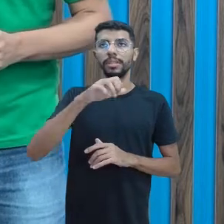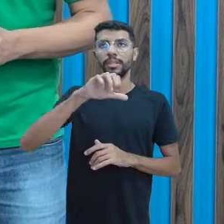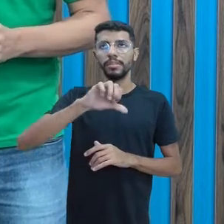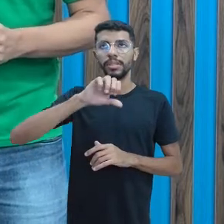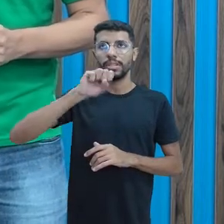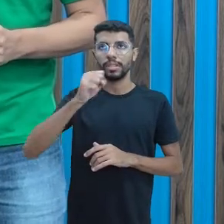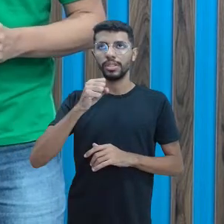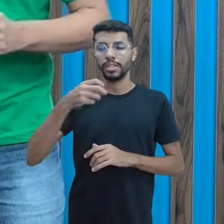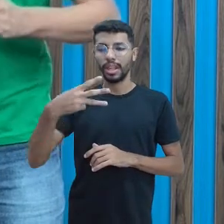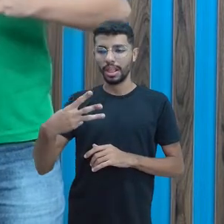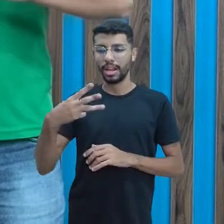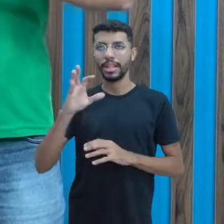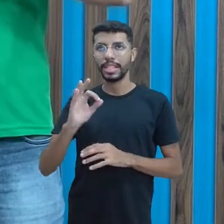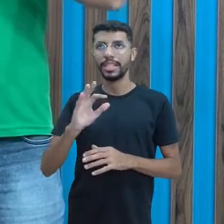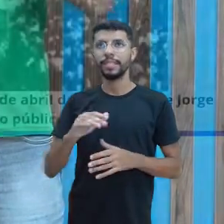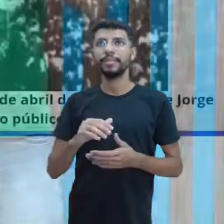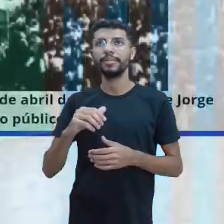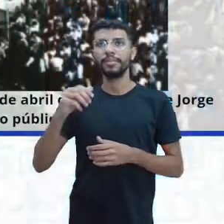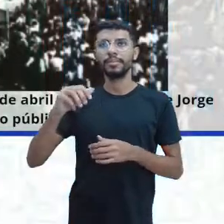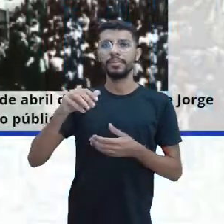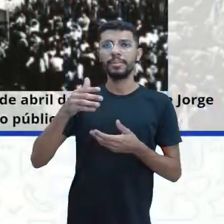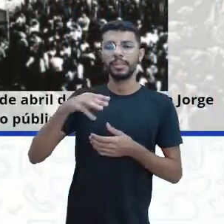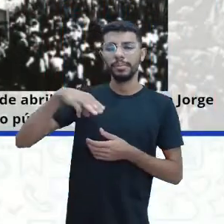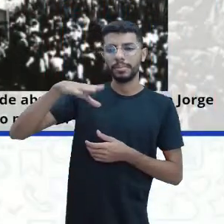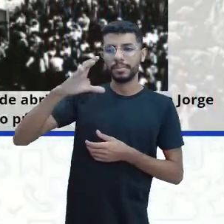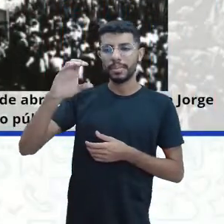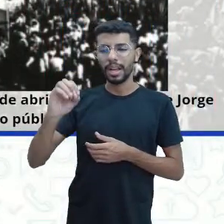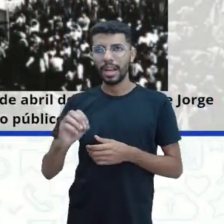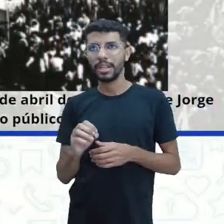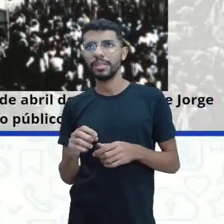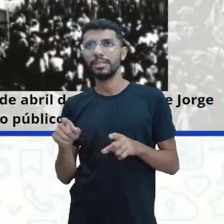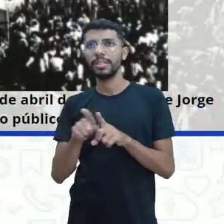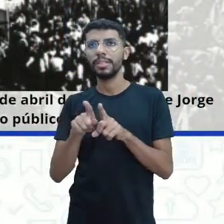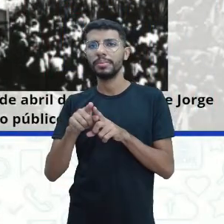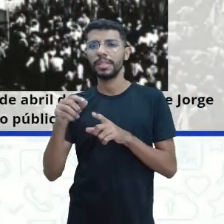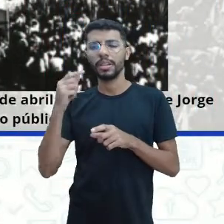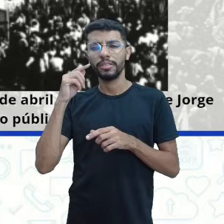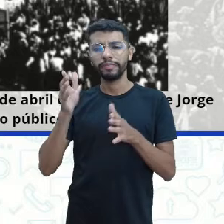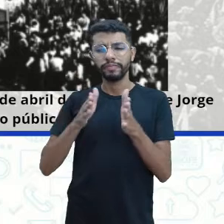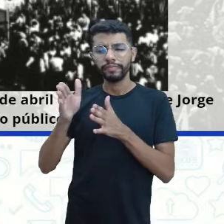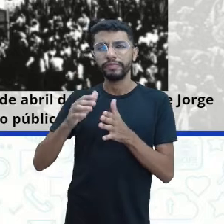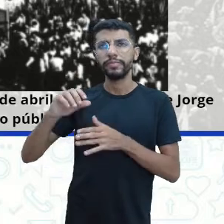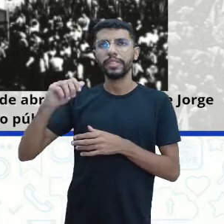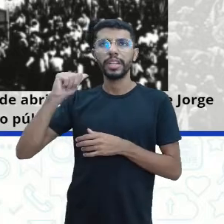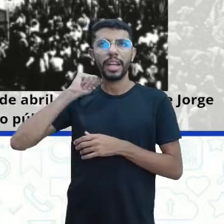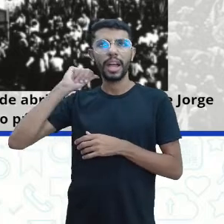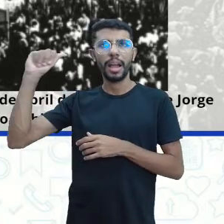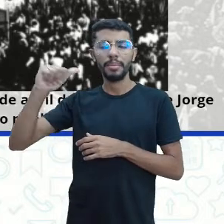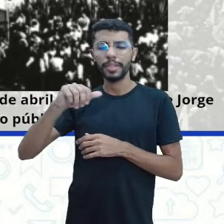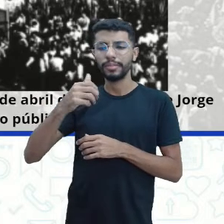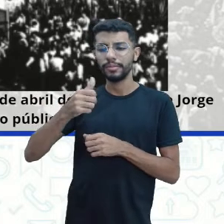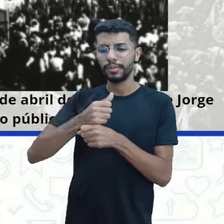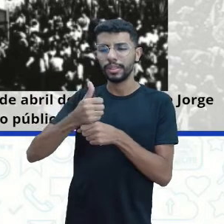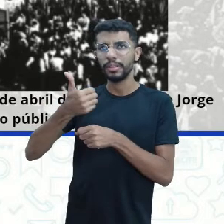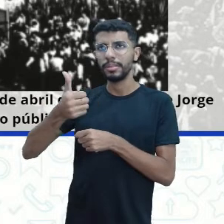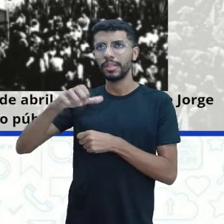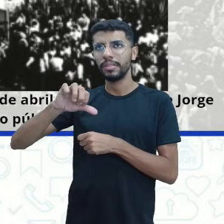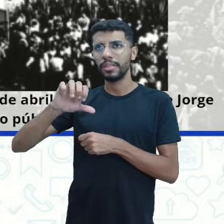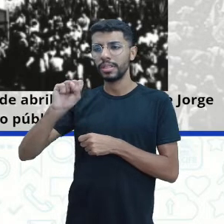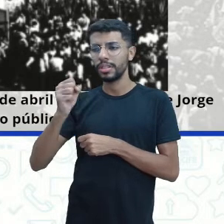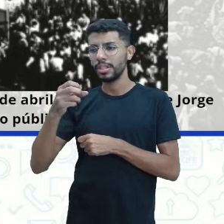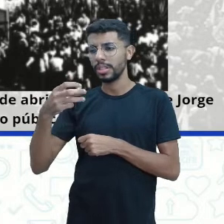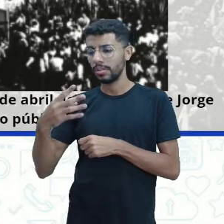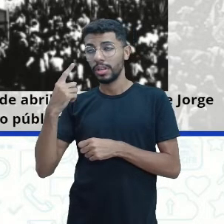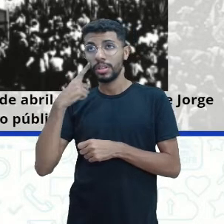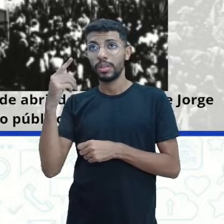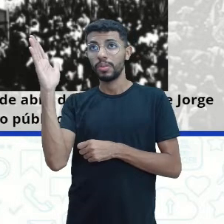de 1983, entre março de 83 e abril de 84, né, nós vamos ter aí, o Brasil vai ser